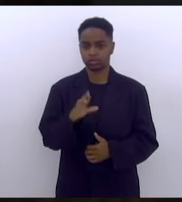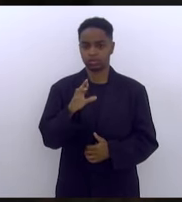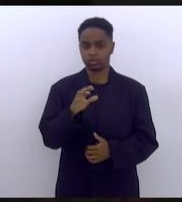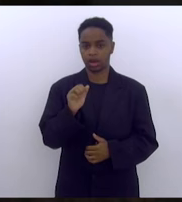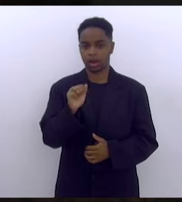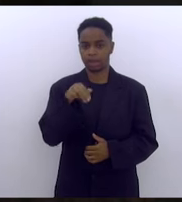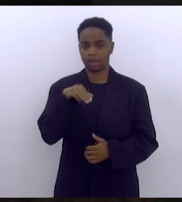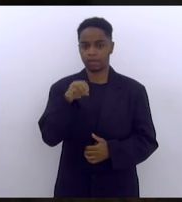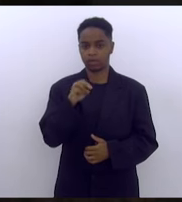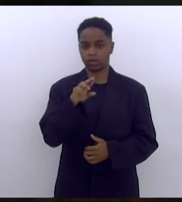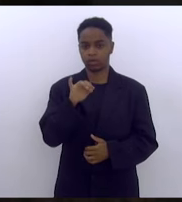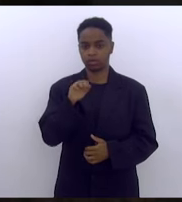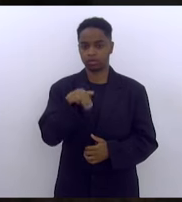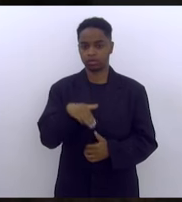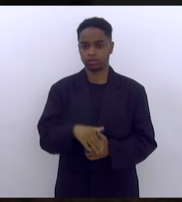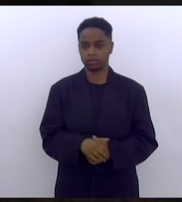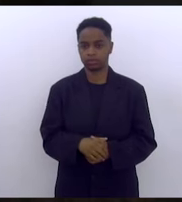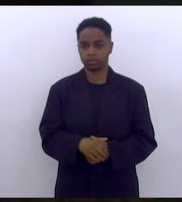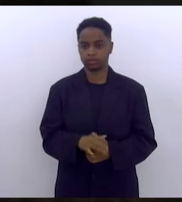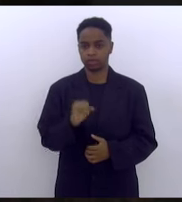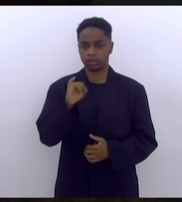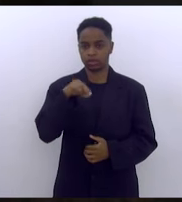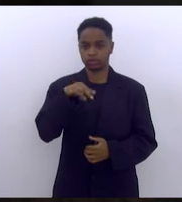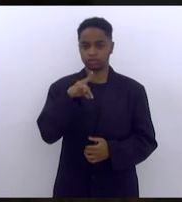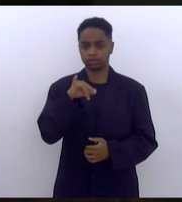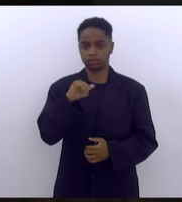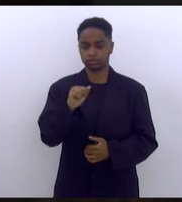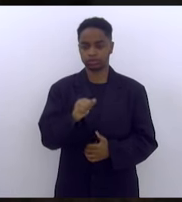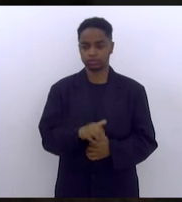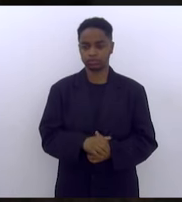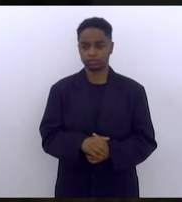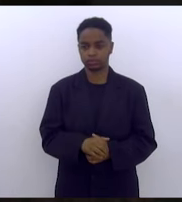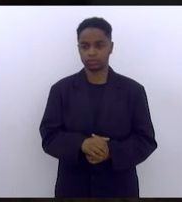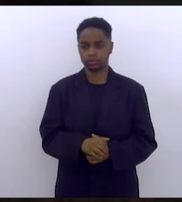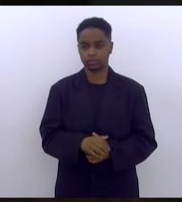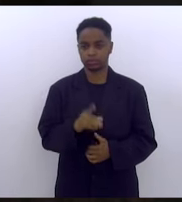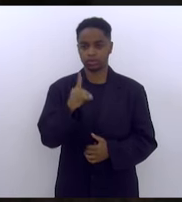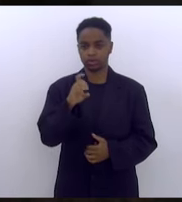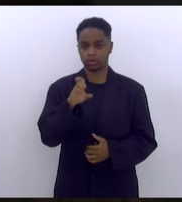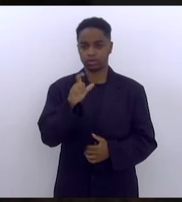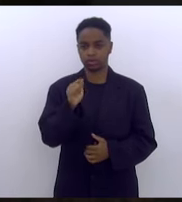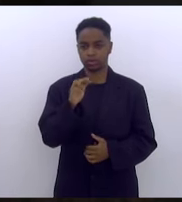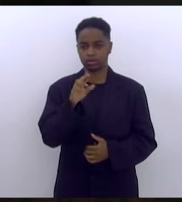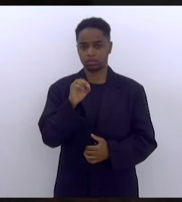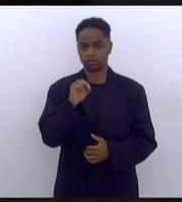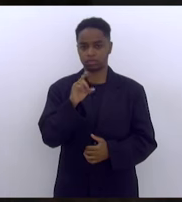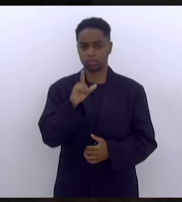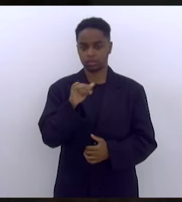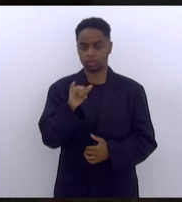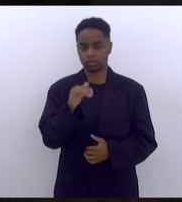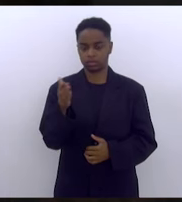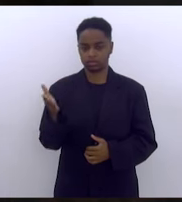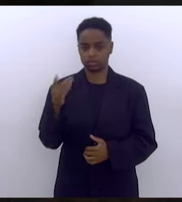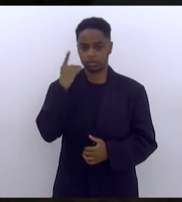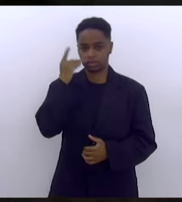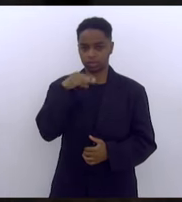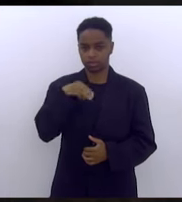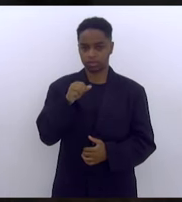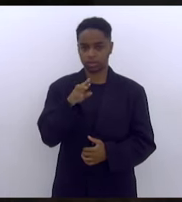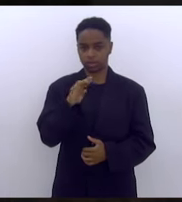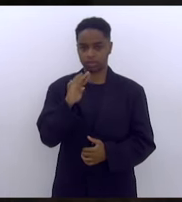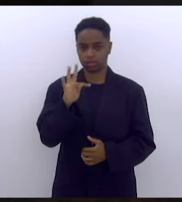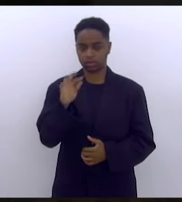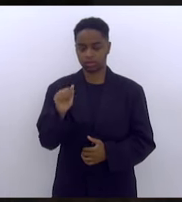Rodrigo Amorim. Índia Armelau. Guilherme Delaroy. Nossa nobre deputada Marta Rocha,